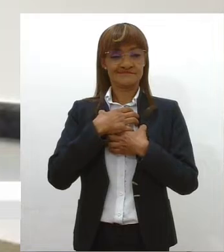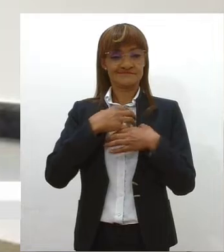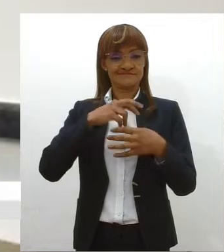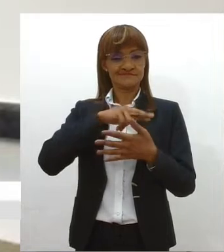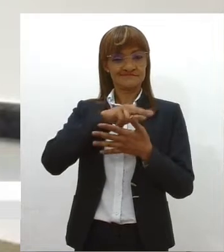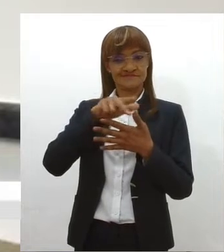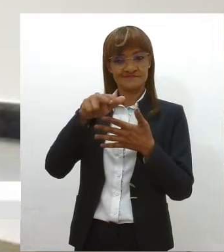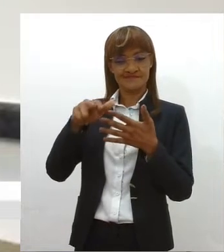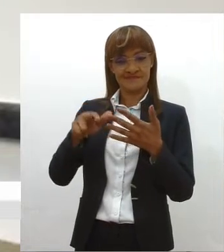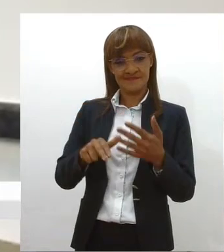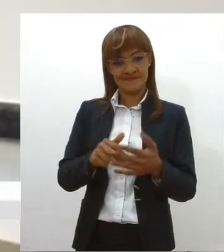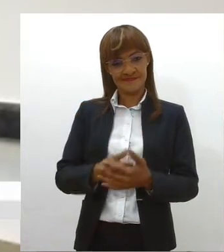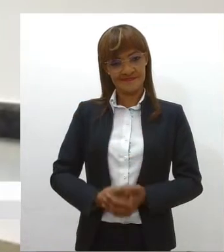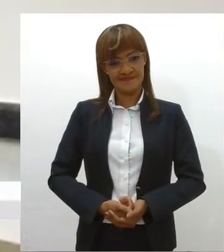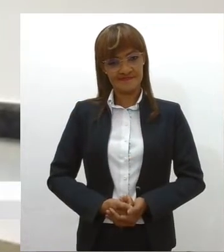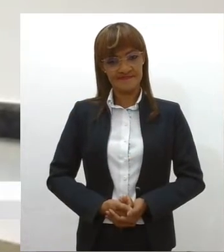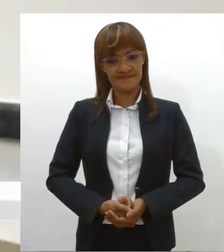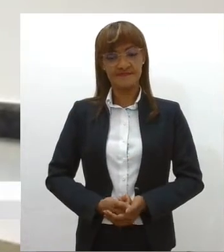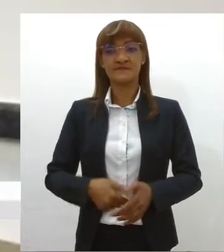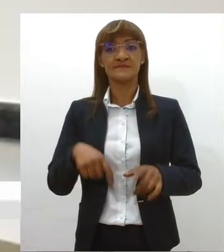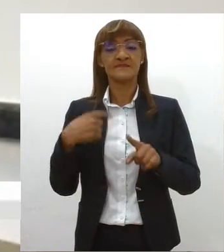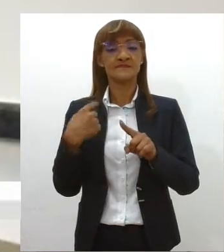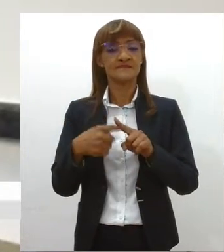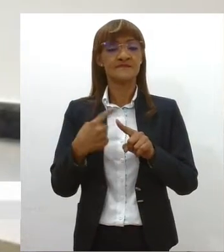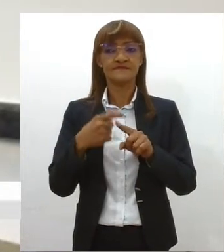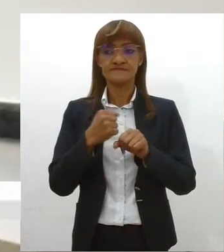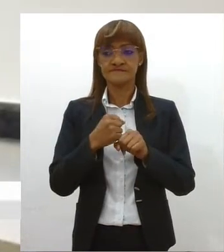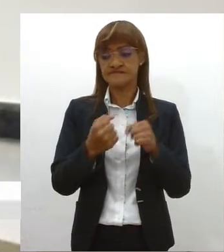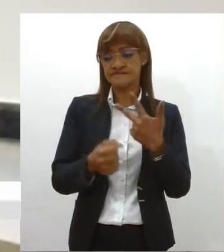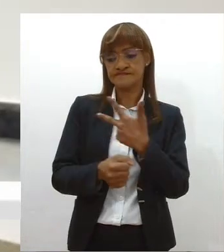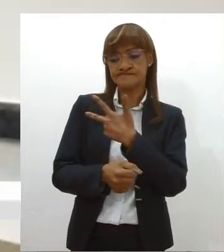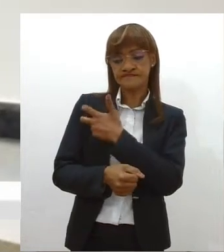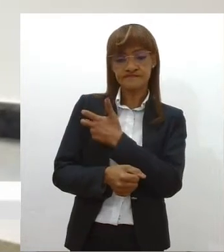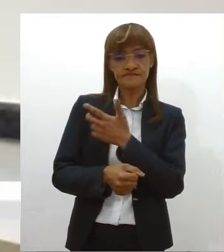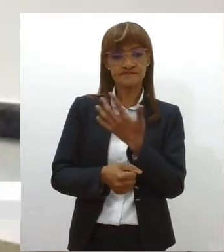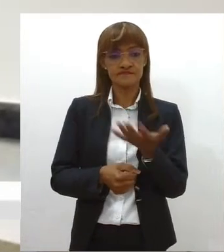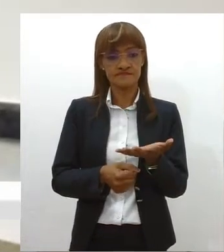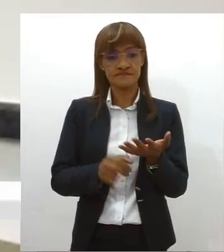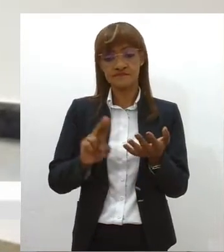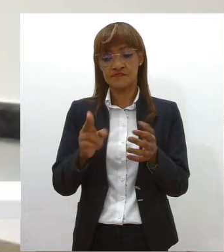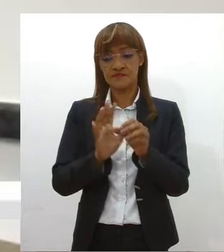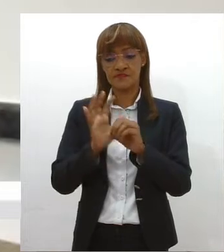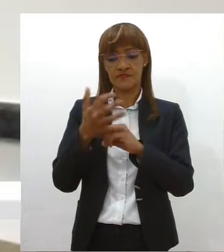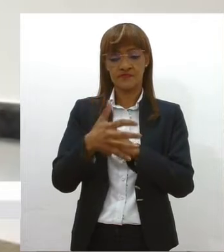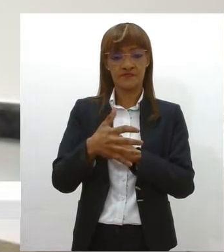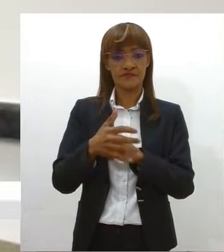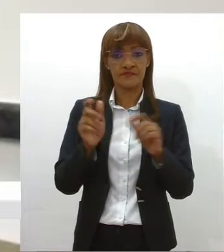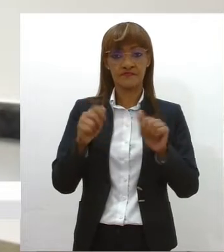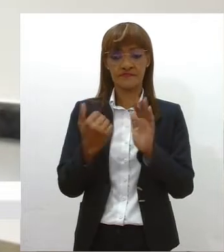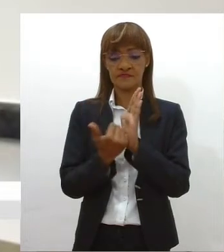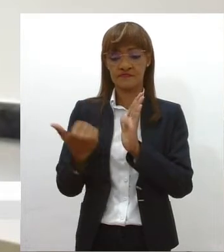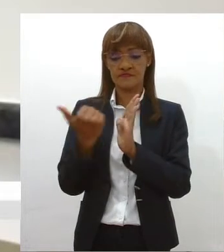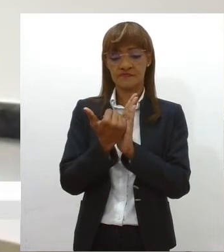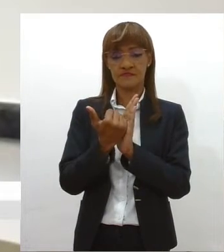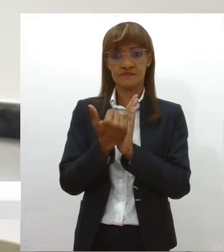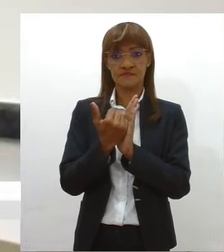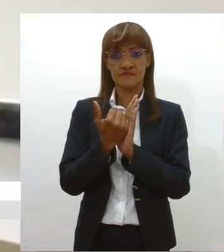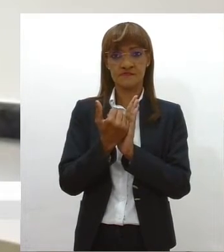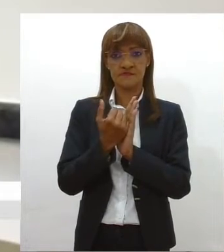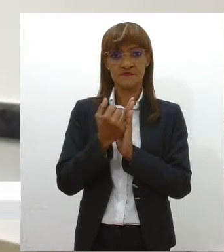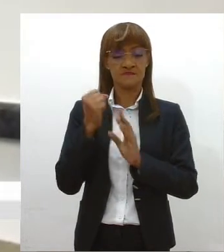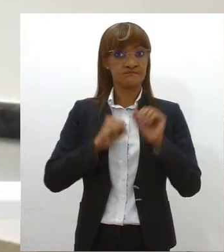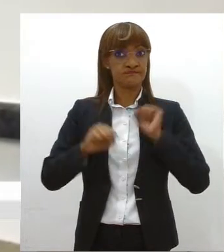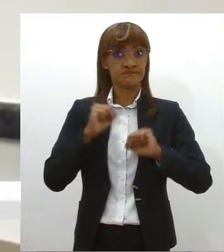classificar uma TPM. E por que a vacina, por que o Covid pode aumentar a TPM? O que que acontece? Como